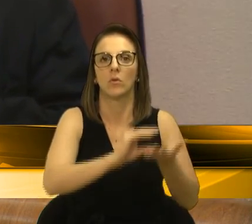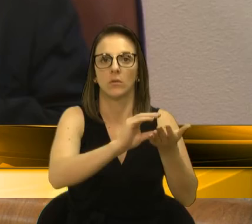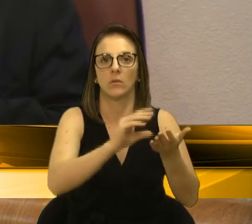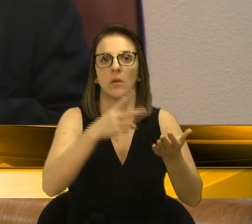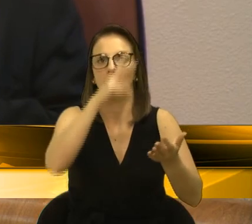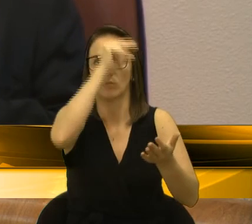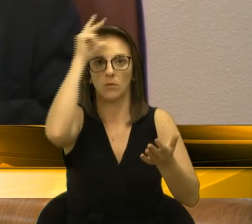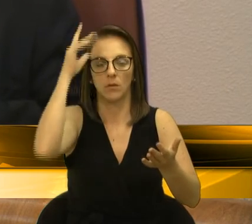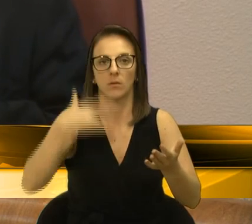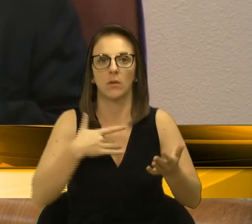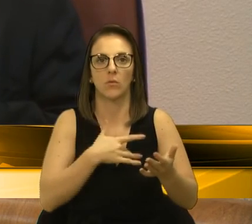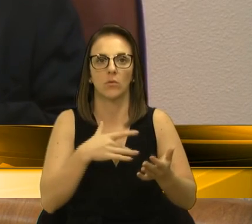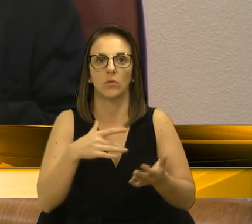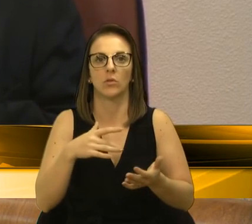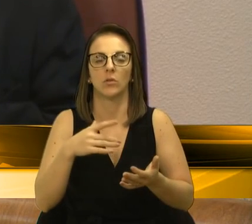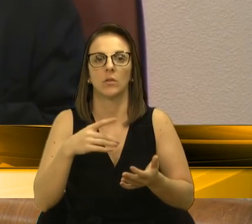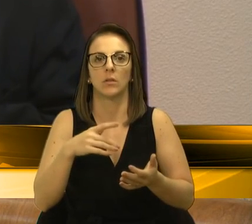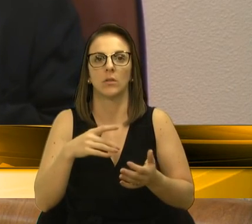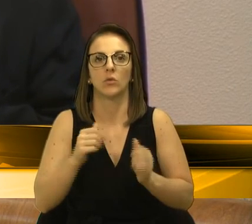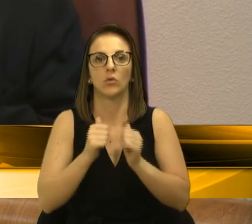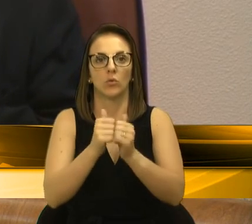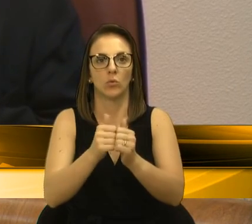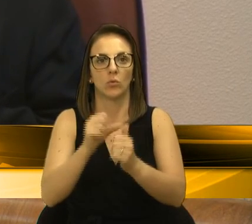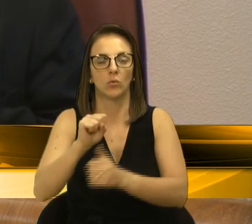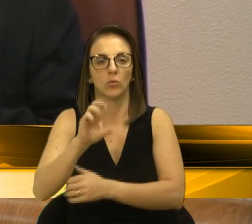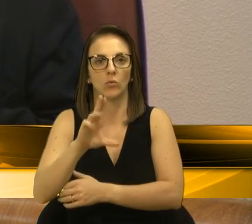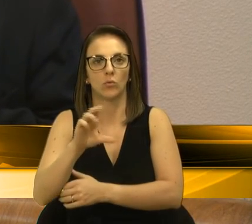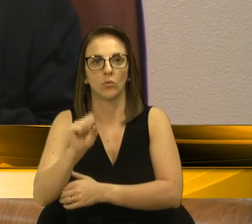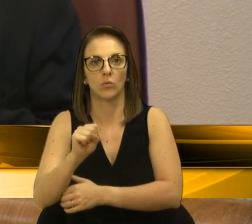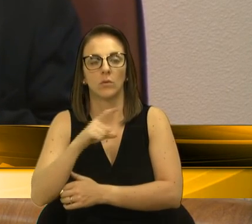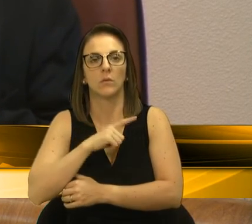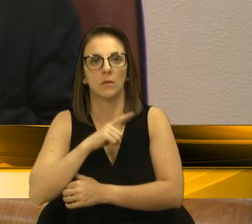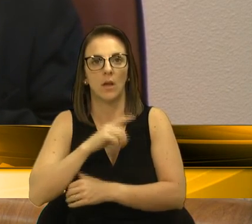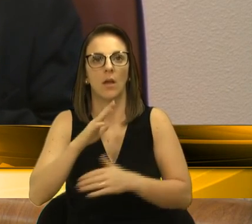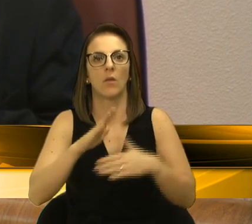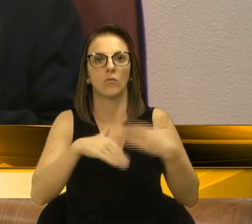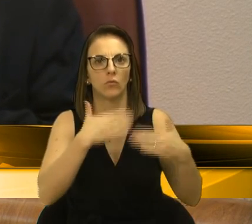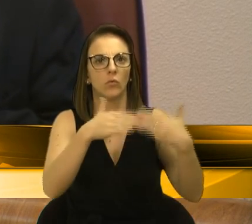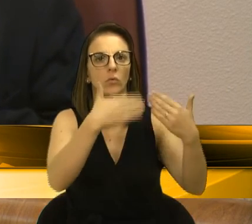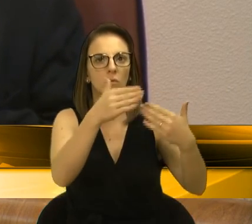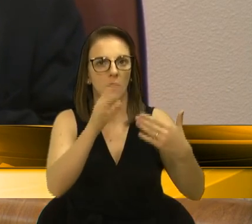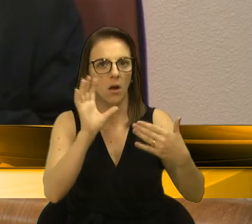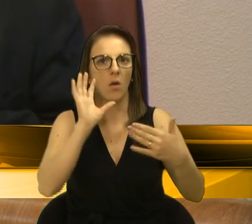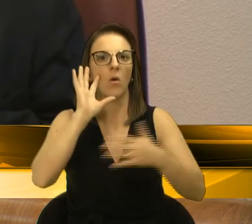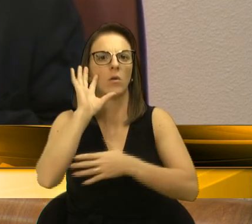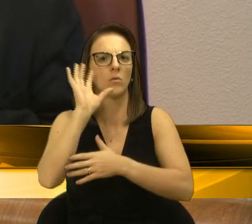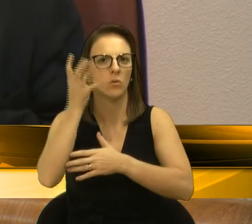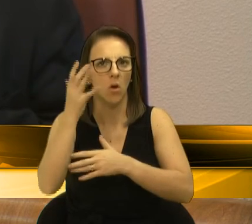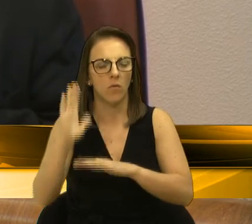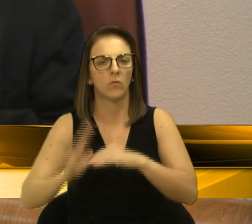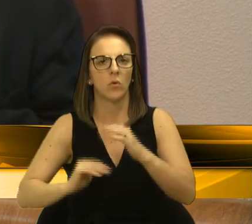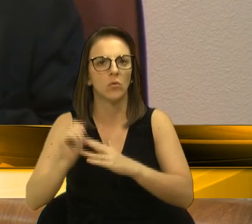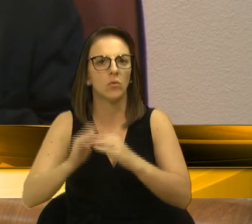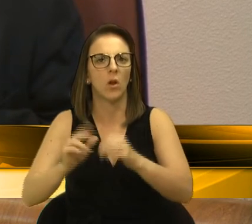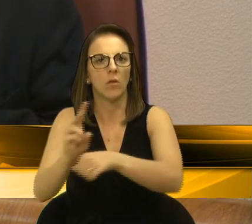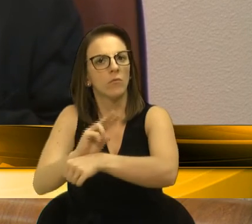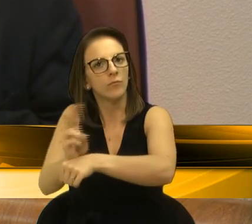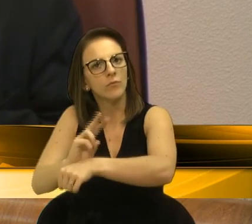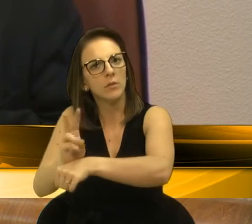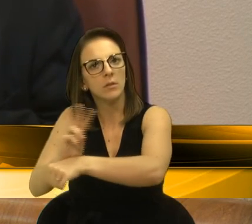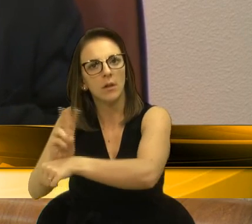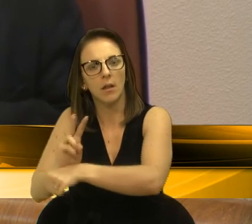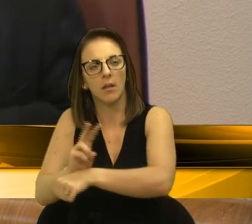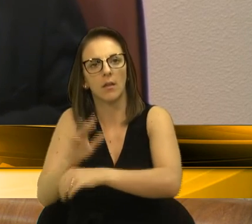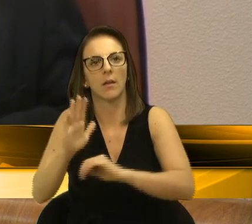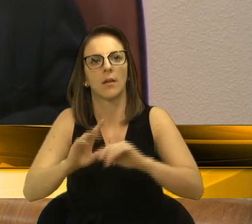municipal de controle social do SUS, terá função deliberativa, consultiva e fiscalizadora, atuando na formulação